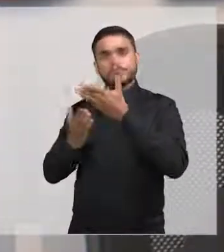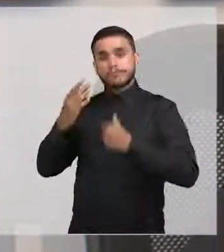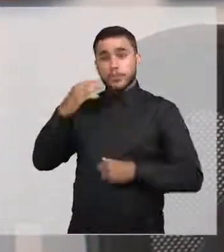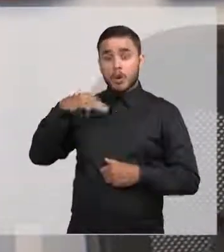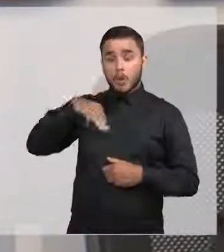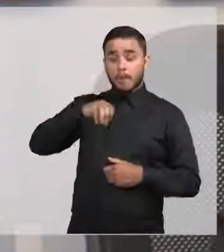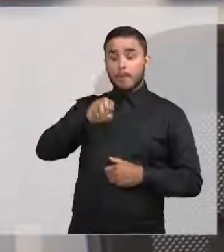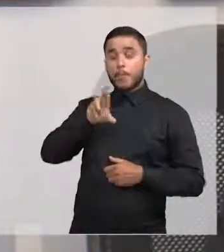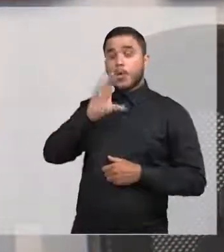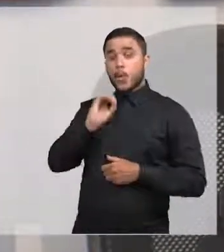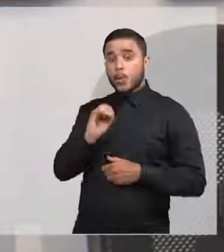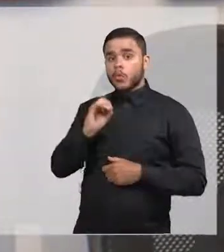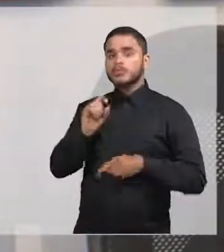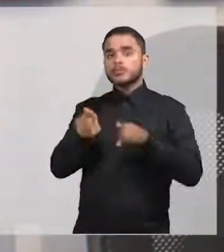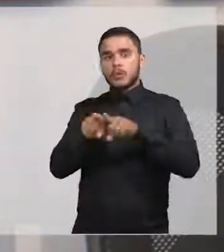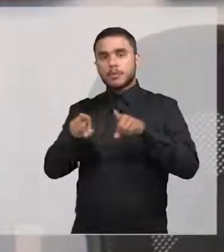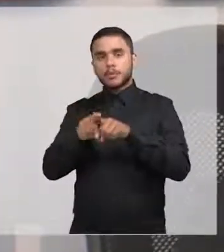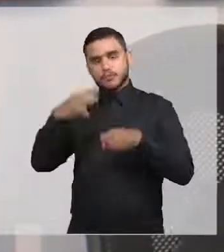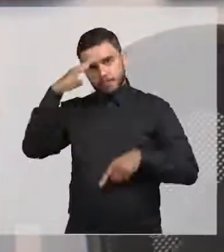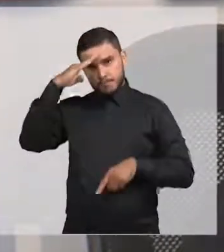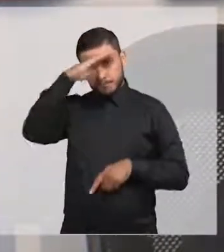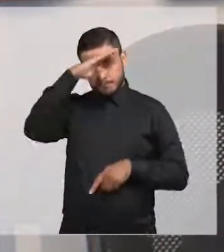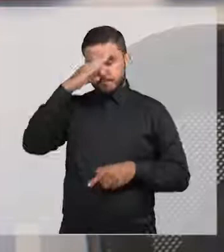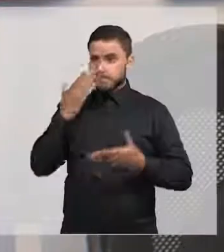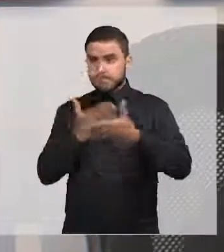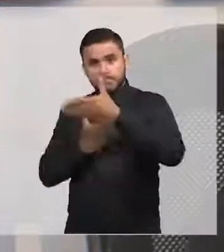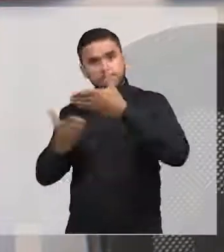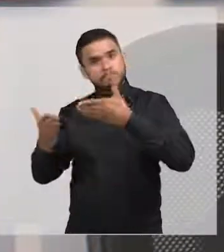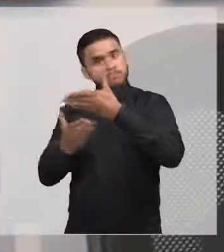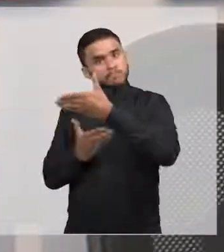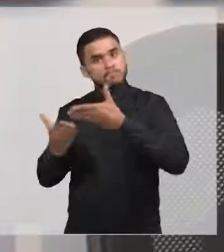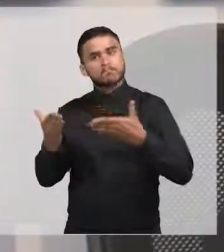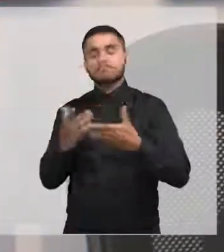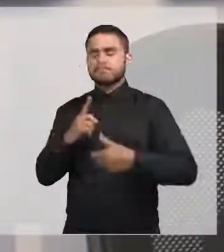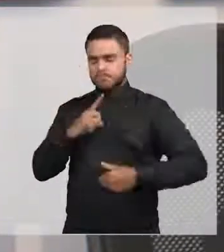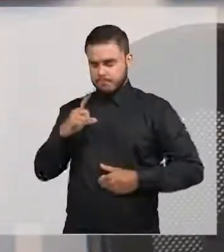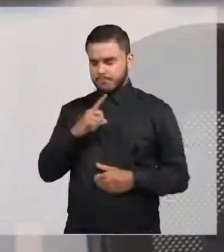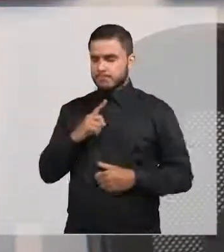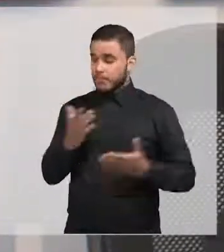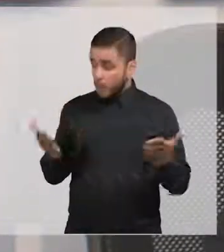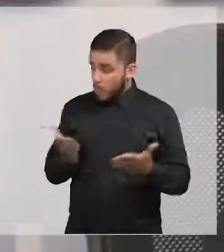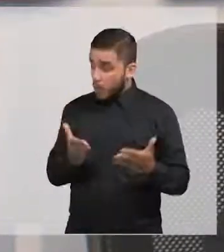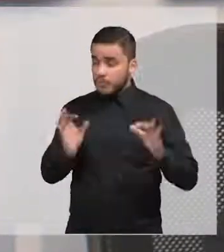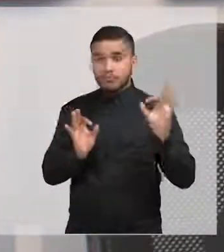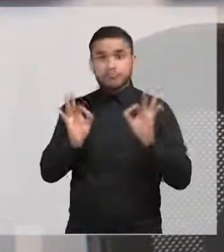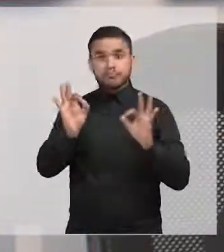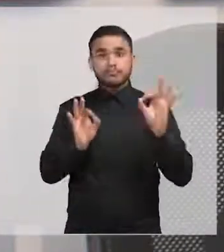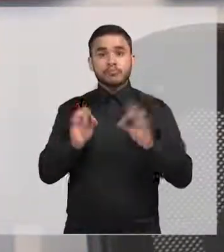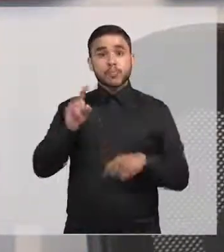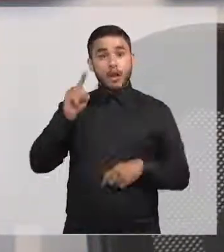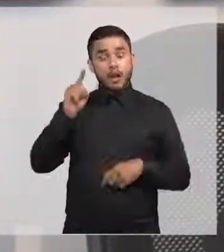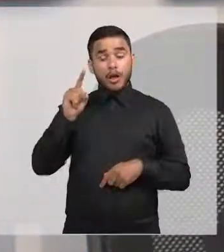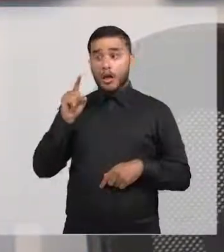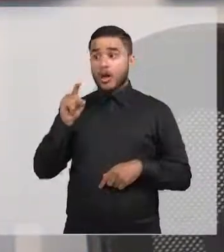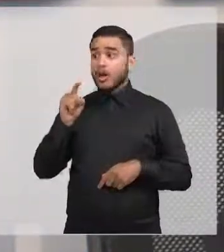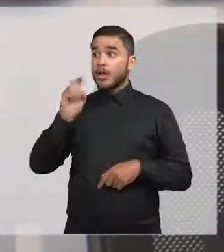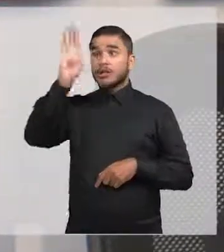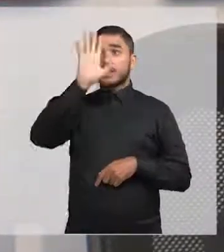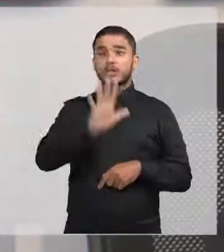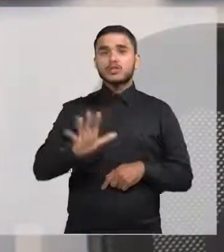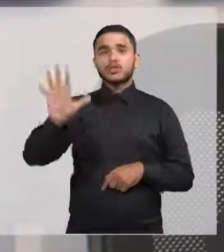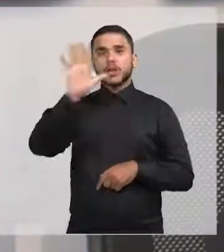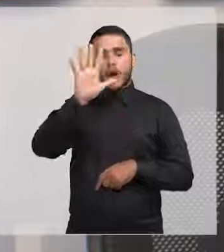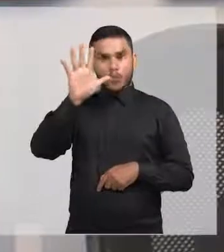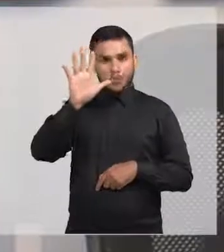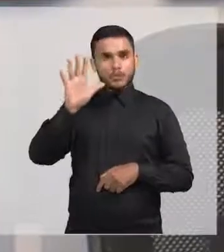vigente, ajuda a criar uma liderança que se torna catalisadora do processo, em matéria de voto, e